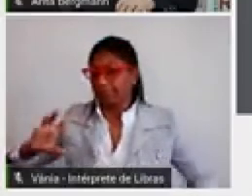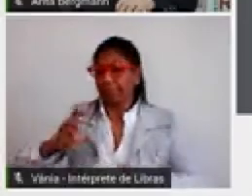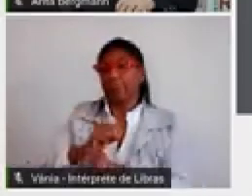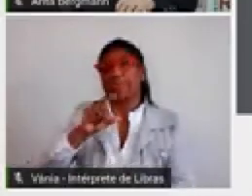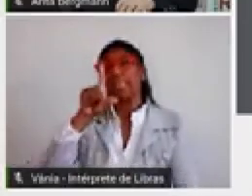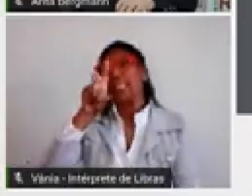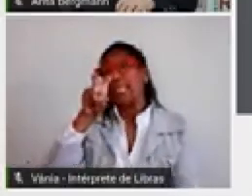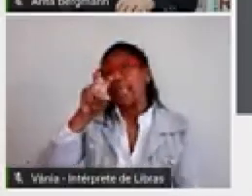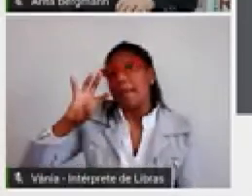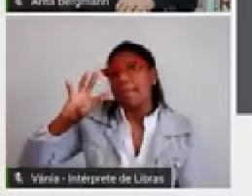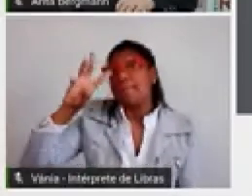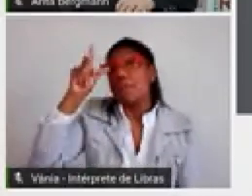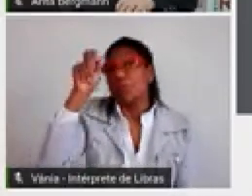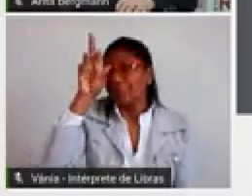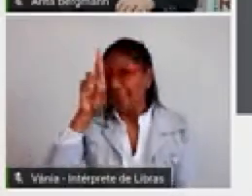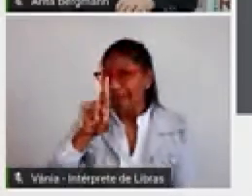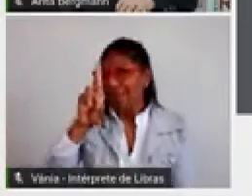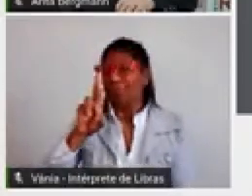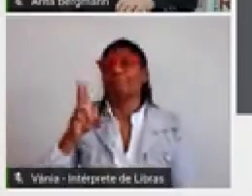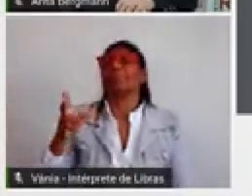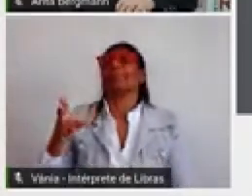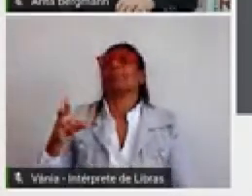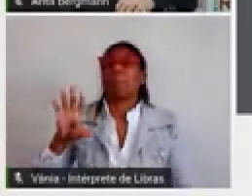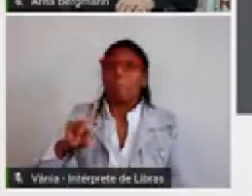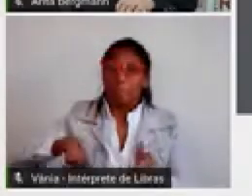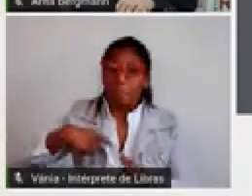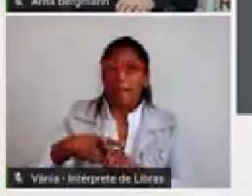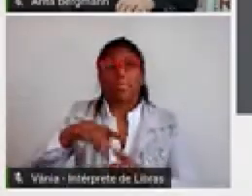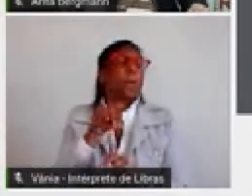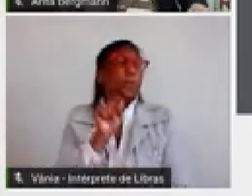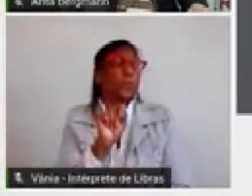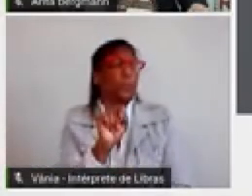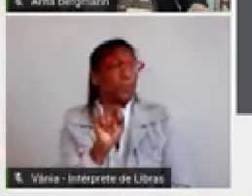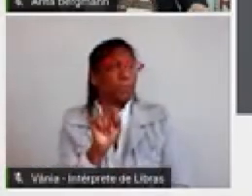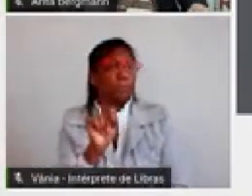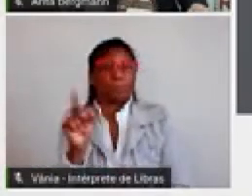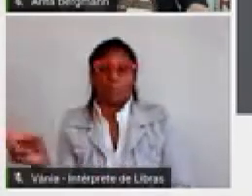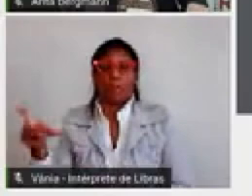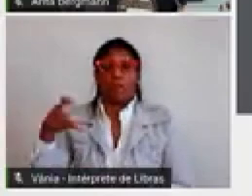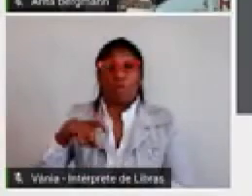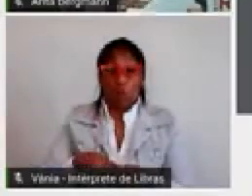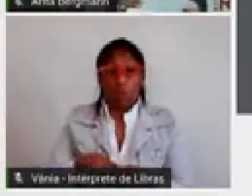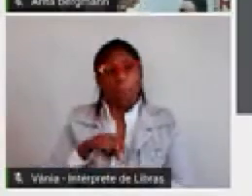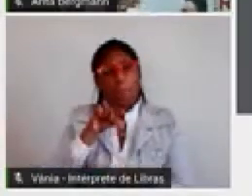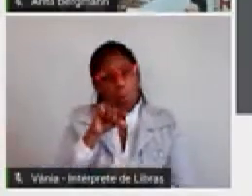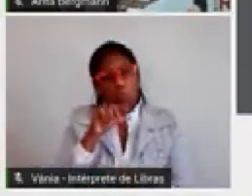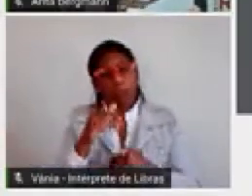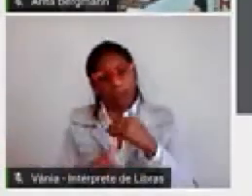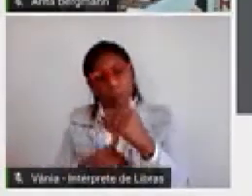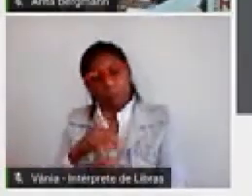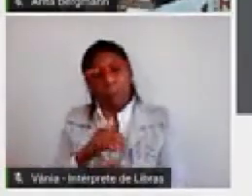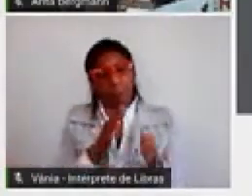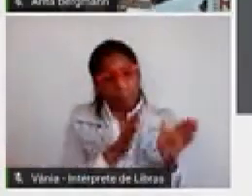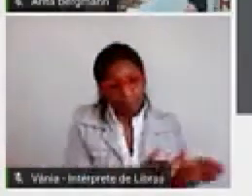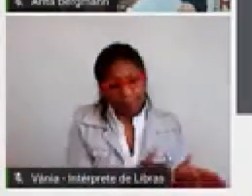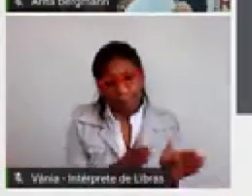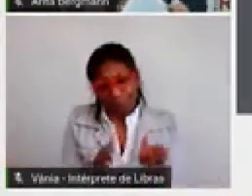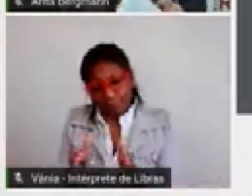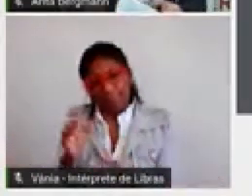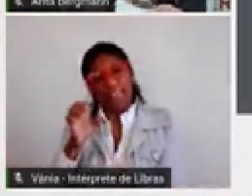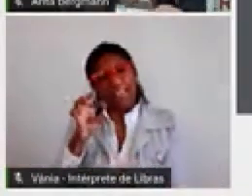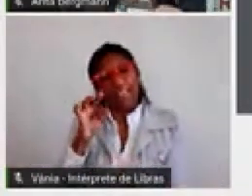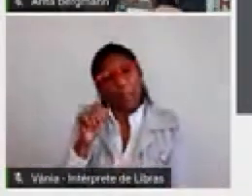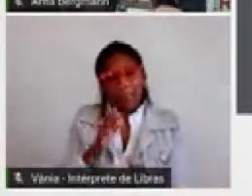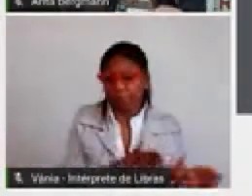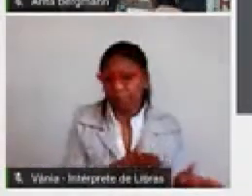será segura e evitará aumento da evasão de estudantes. O retorno ele é gradual, por etapa de ensino, iniciando pelo